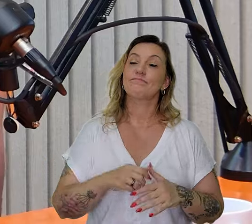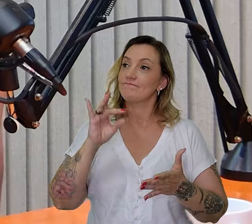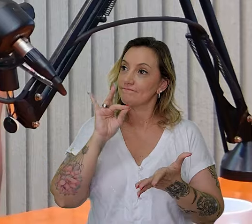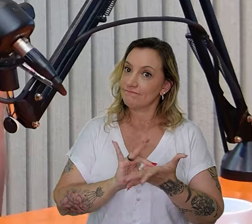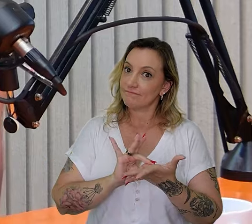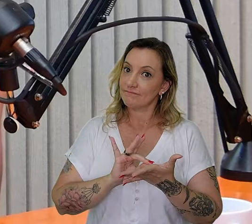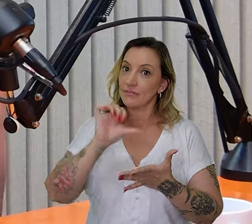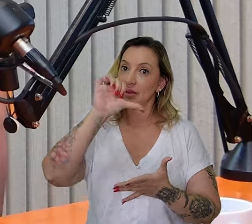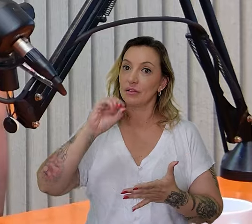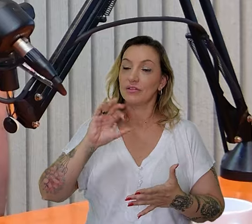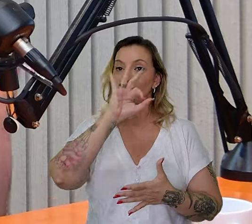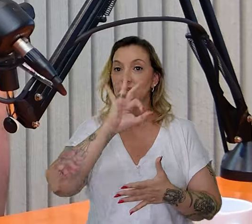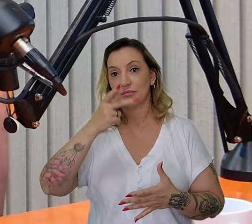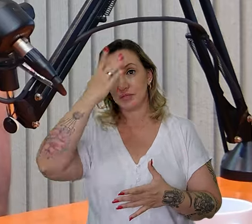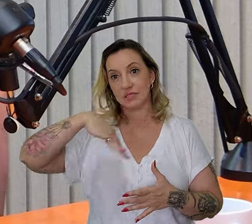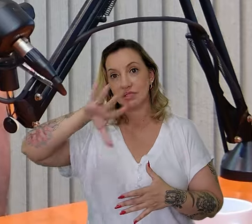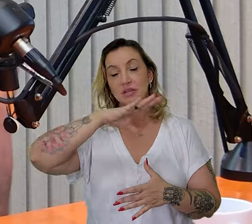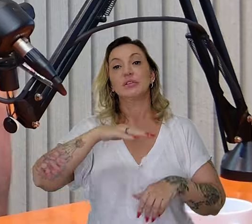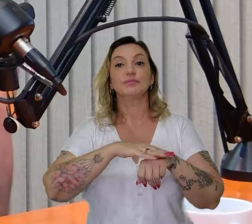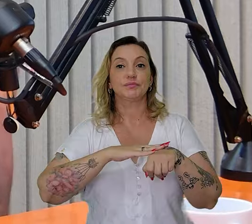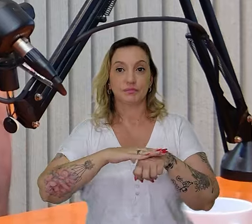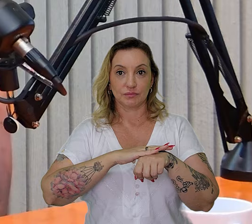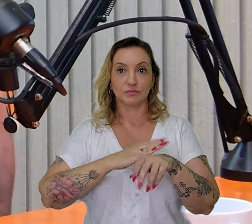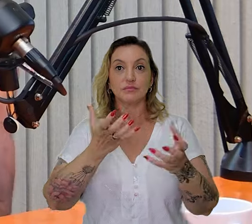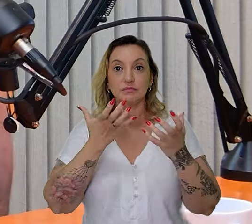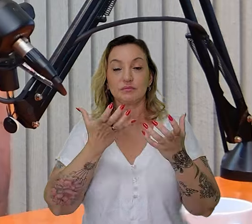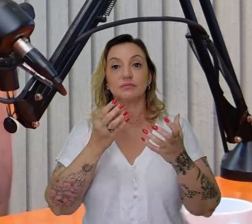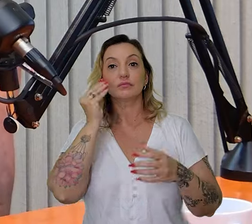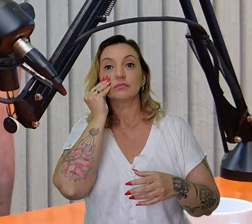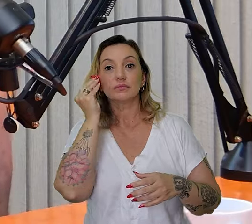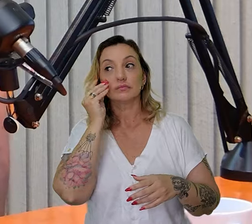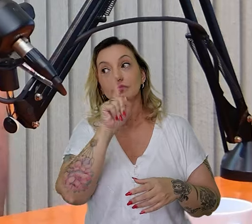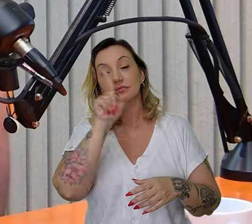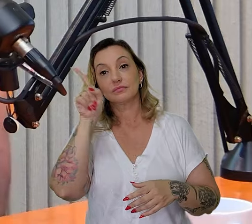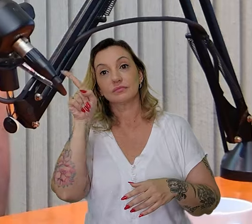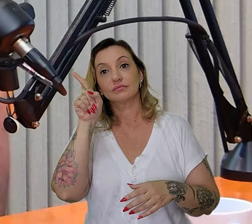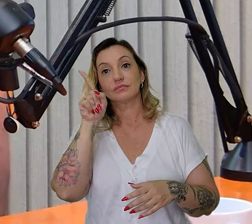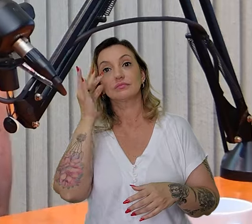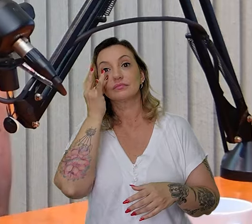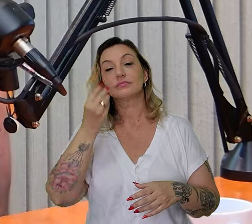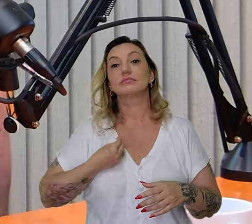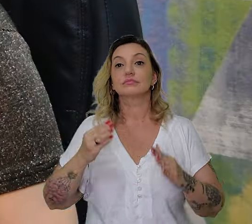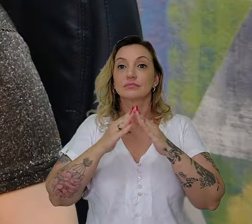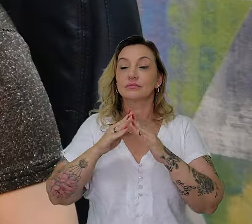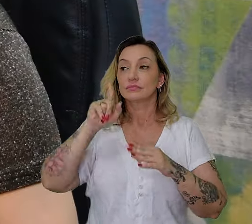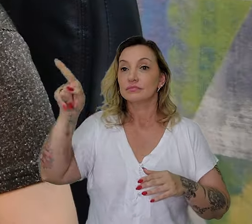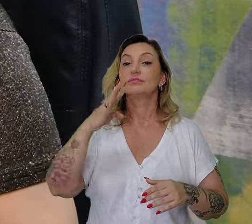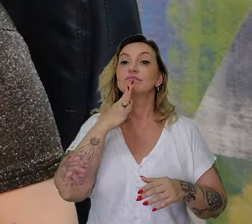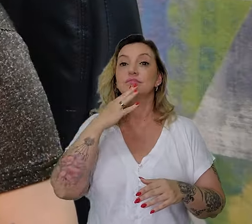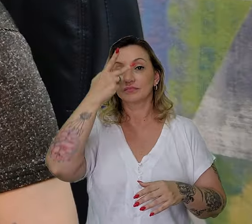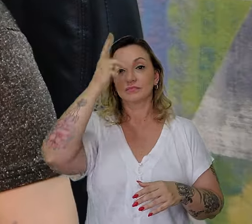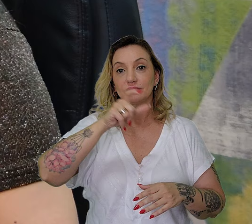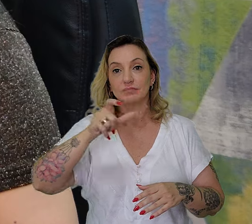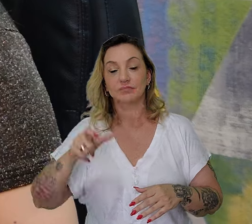pessoas que a gente conversa querem ter a experiência lá no campus né de morar lá de conhecer as pessoas É principalmente jovem né